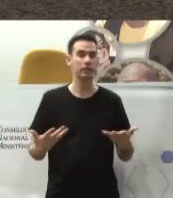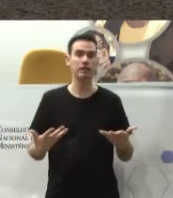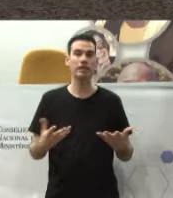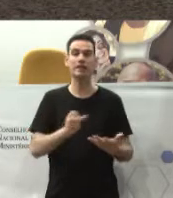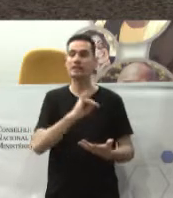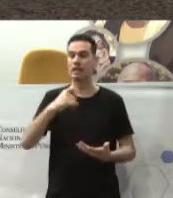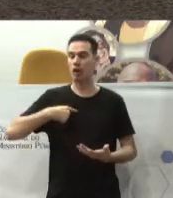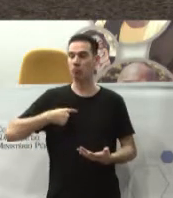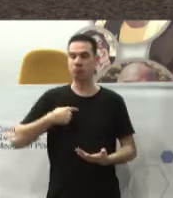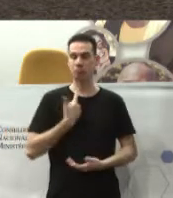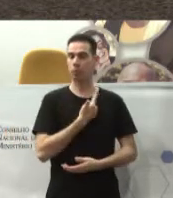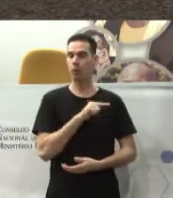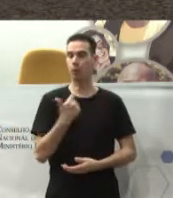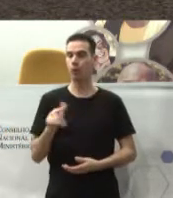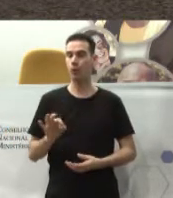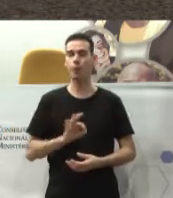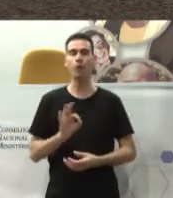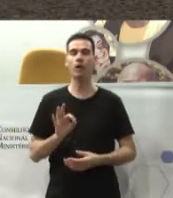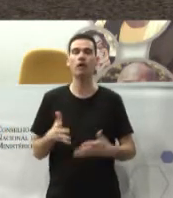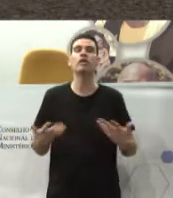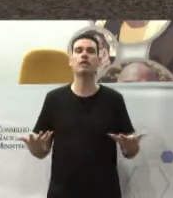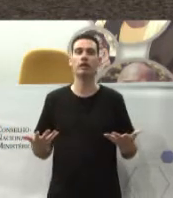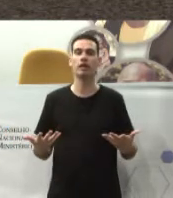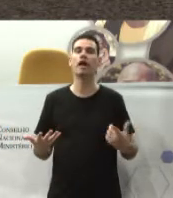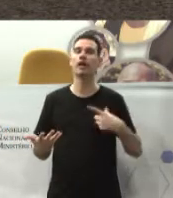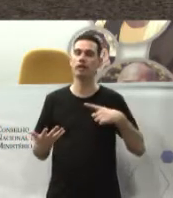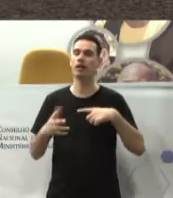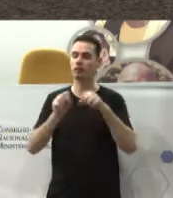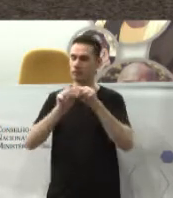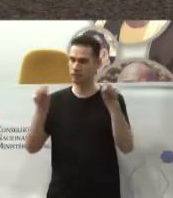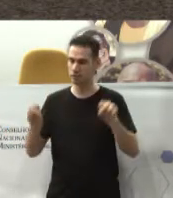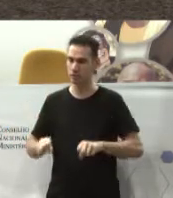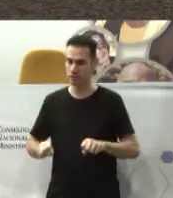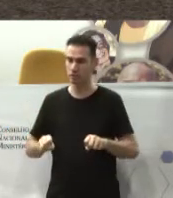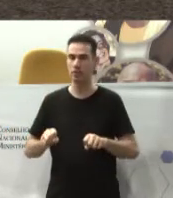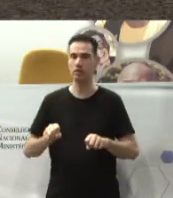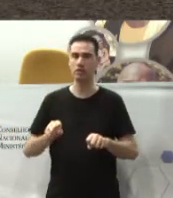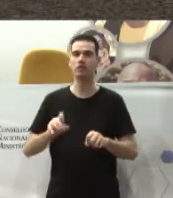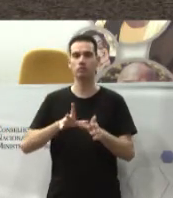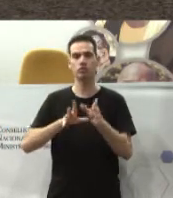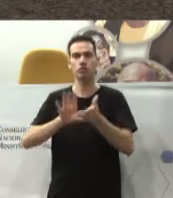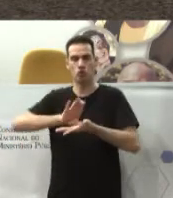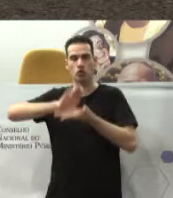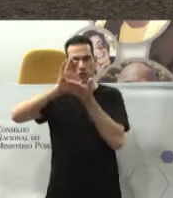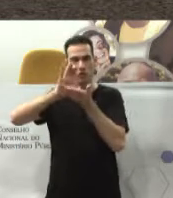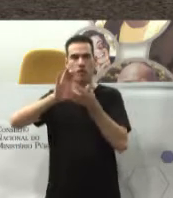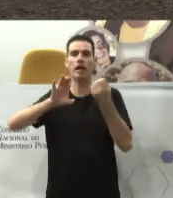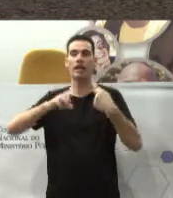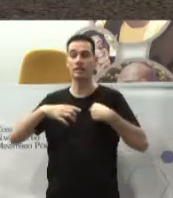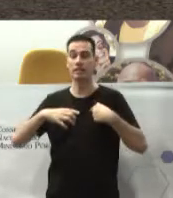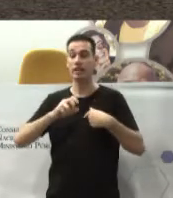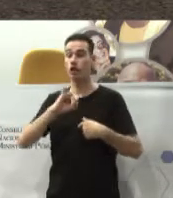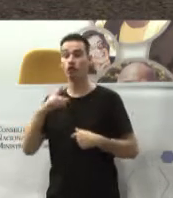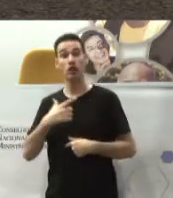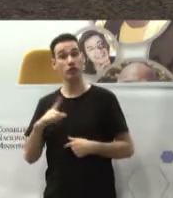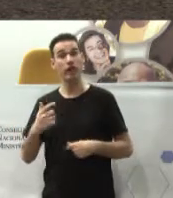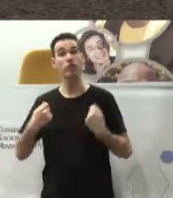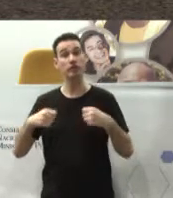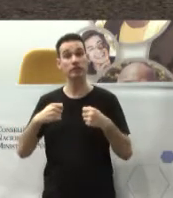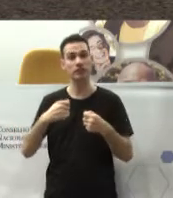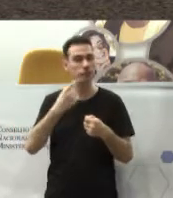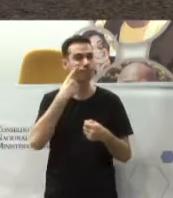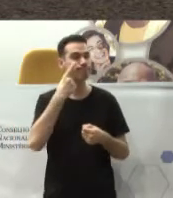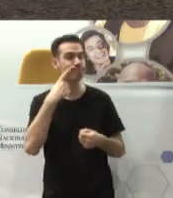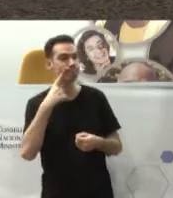eu não tiver, o judiciário determina o sistema que conceda. Se eu tiver recursos, eu vou ter que custear. Isso pode ser